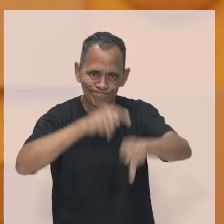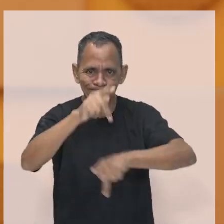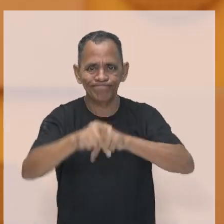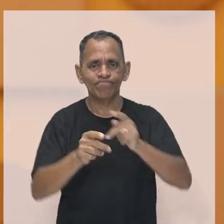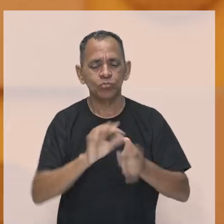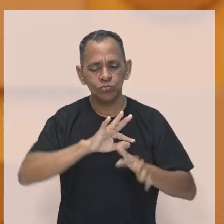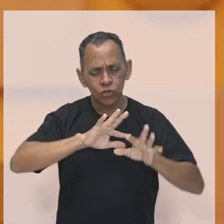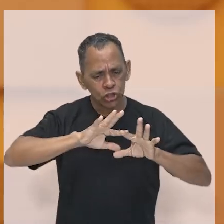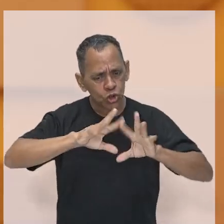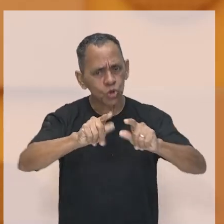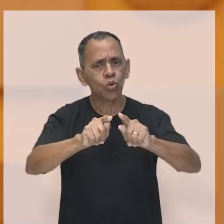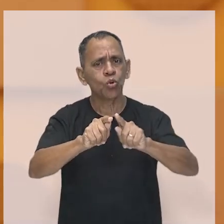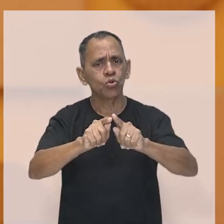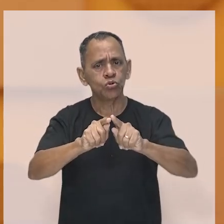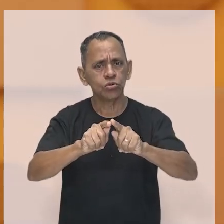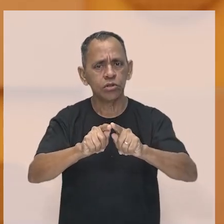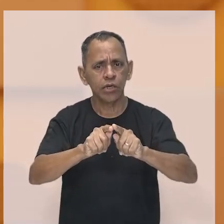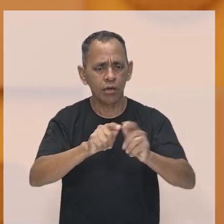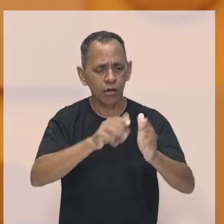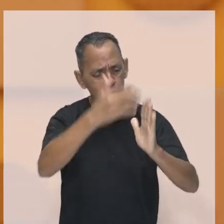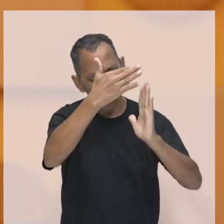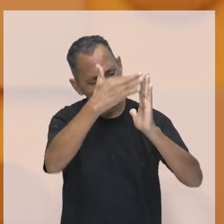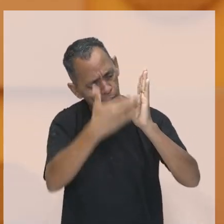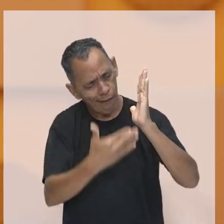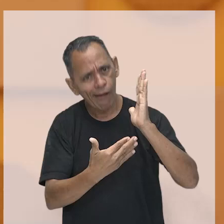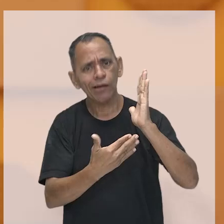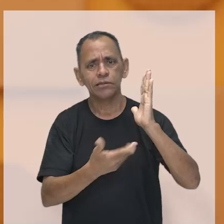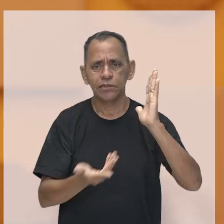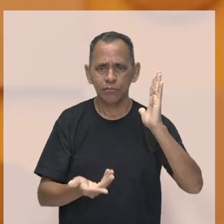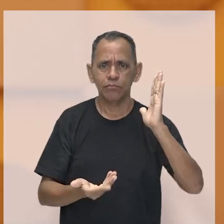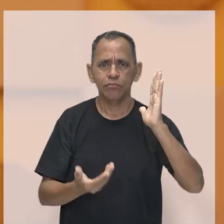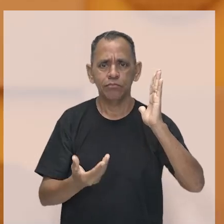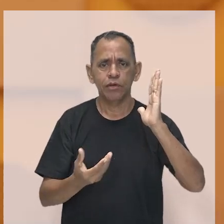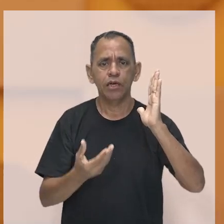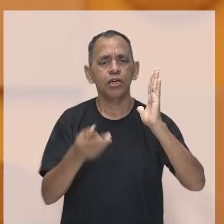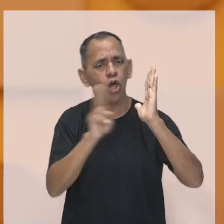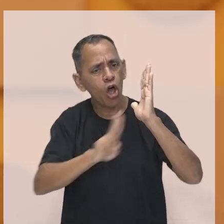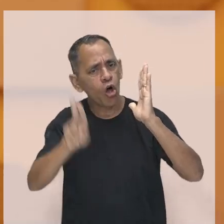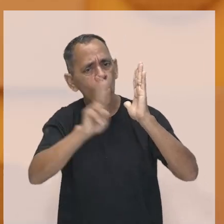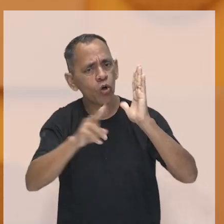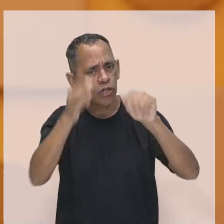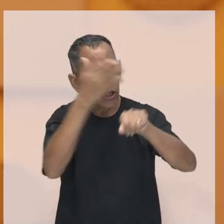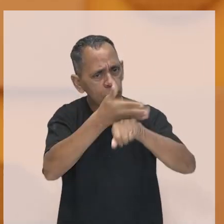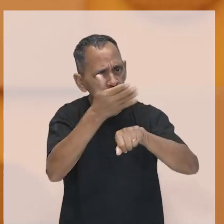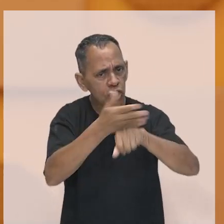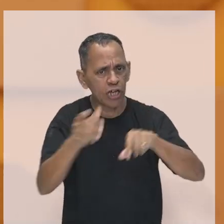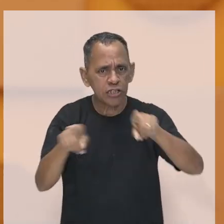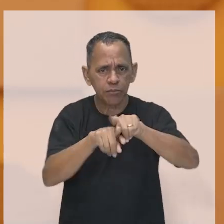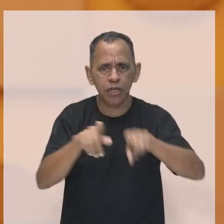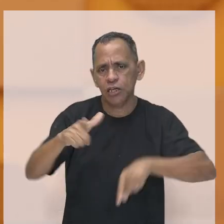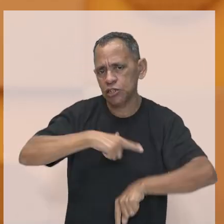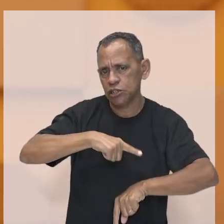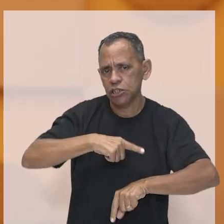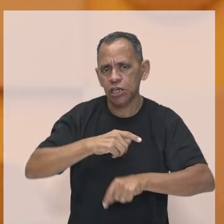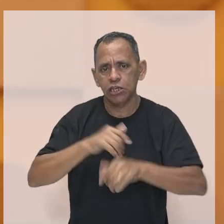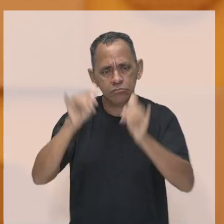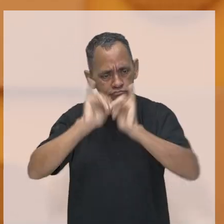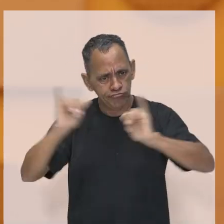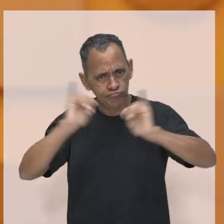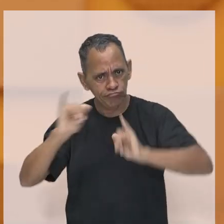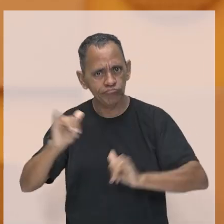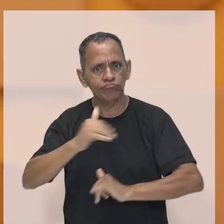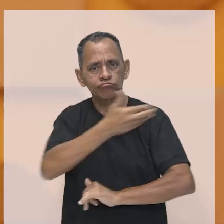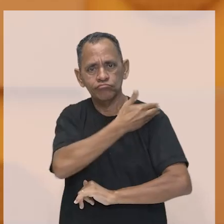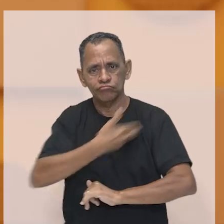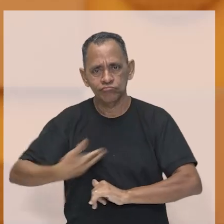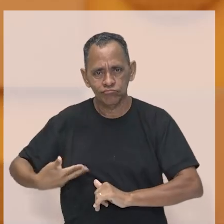pessoas. Então, todos esses movimentos, todas essas questões, elas vão ser colocadas em prática para que haja, de